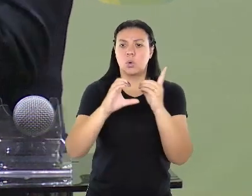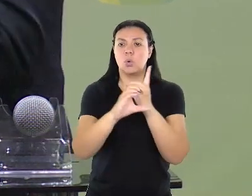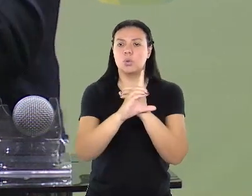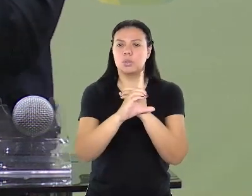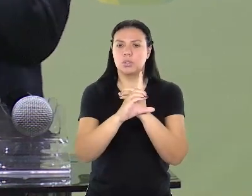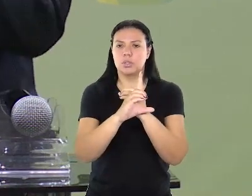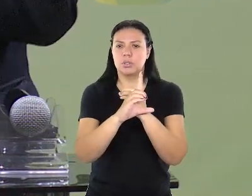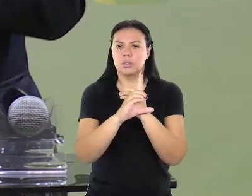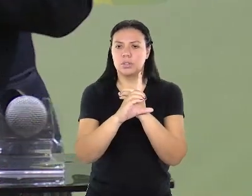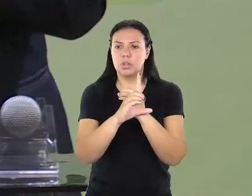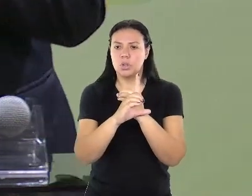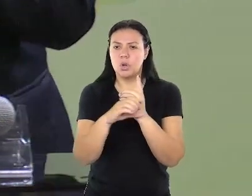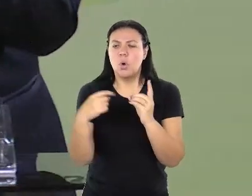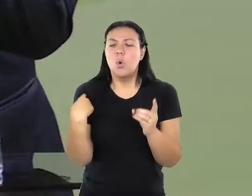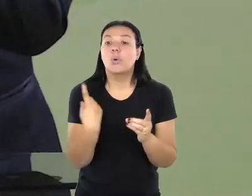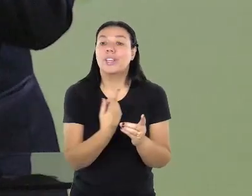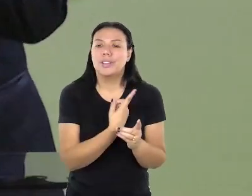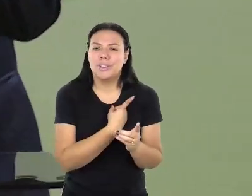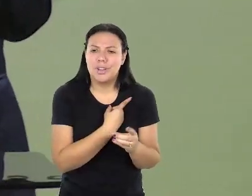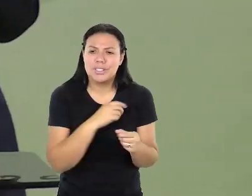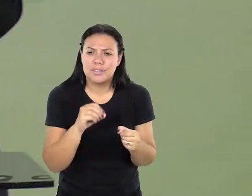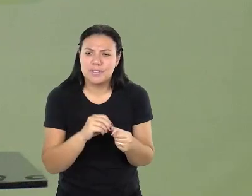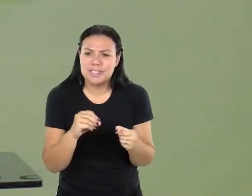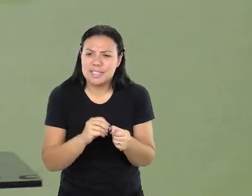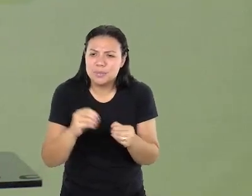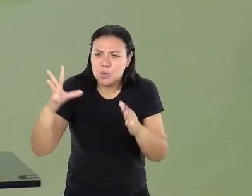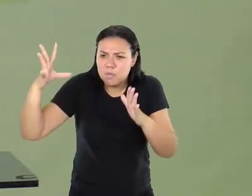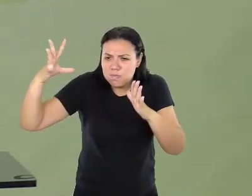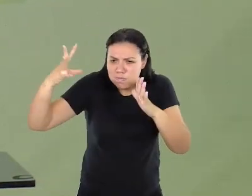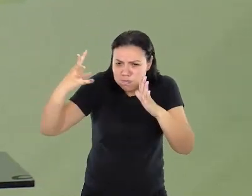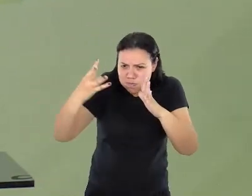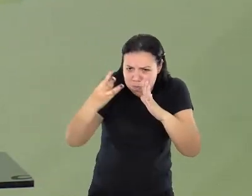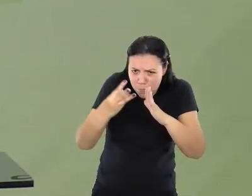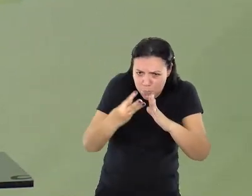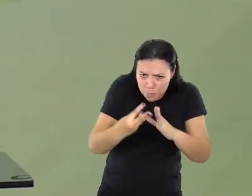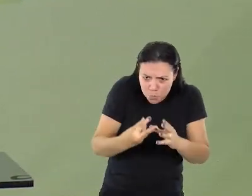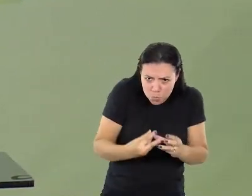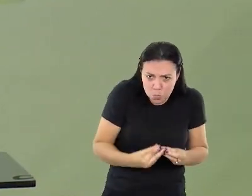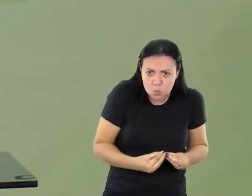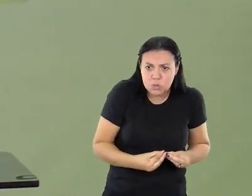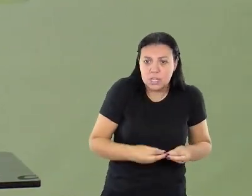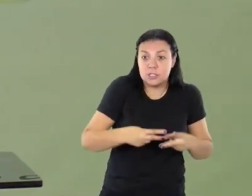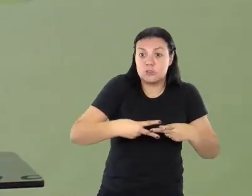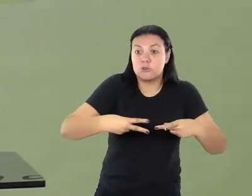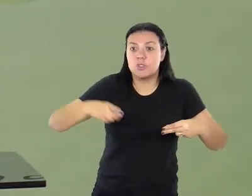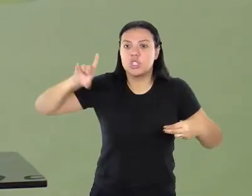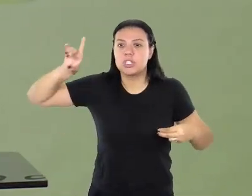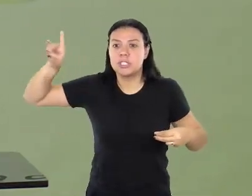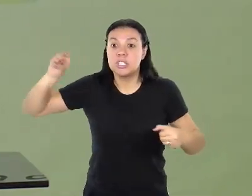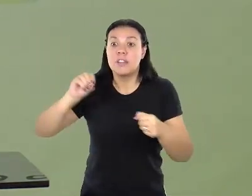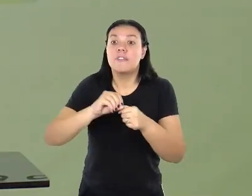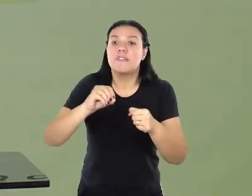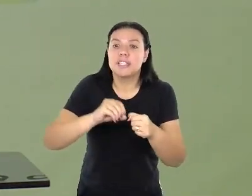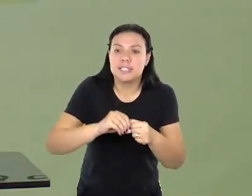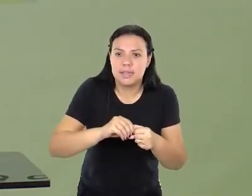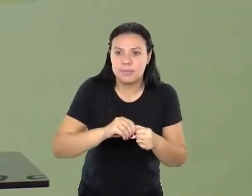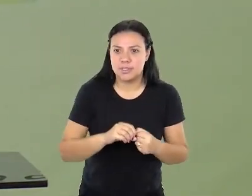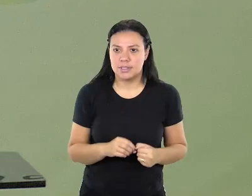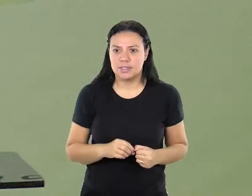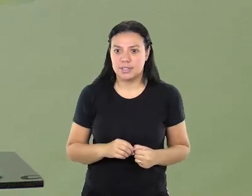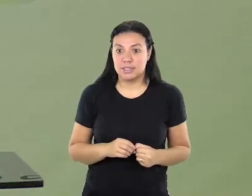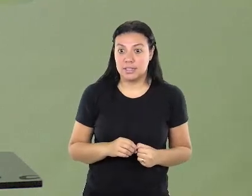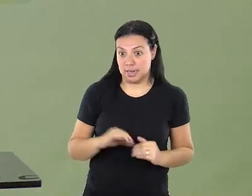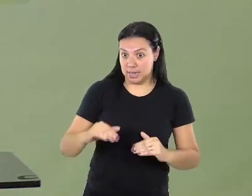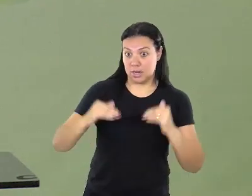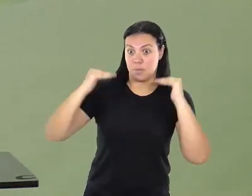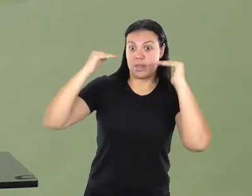O que a gente puder diminuir para as coisas de Deus, nós estamos diminuindo e aumentando a nossa agenda para outras coisas.